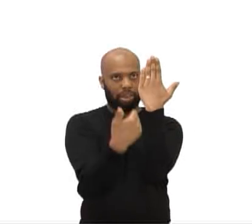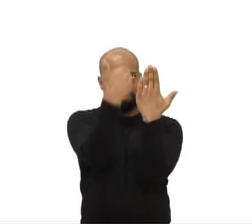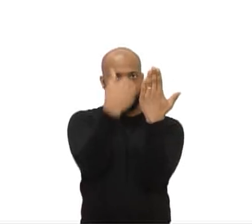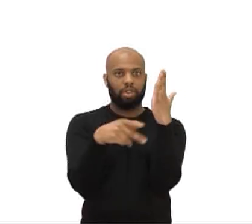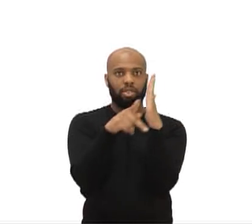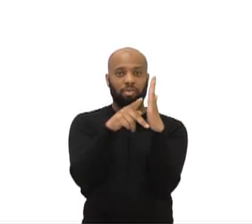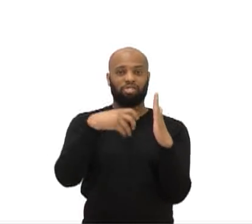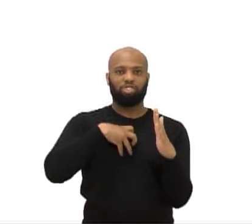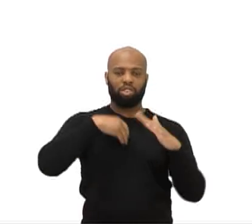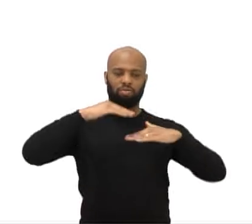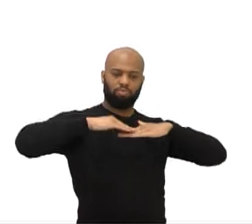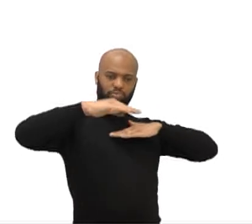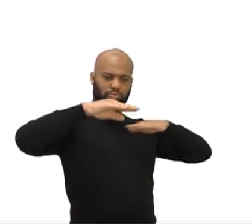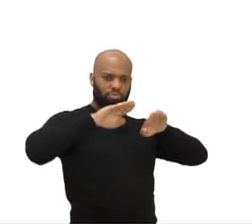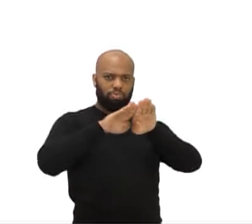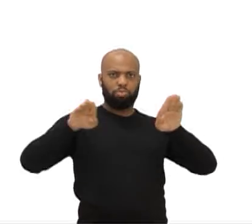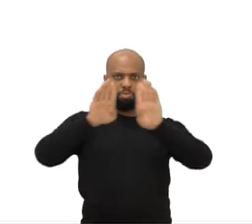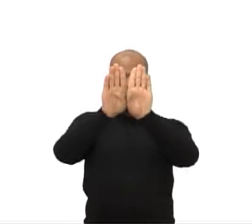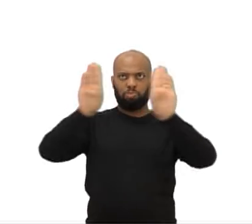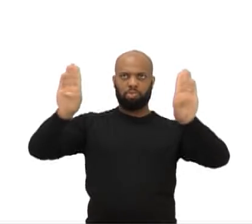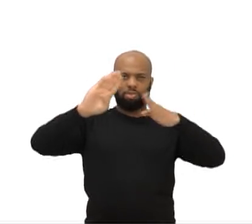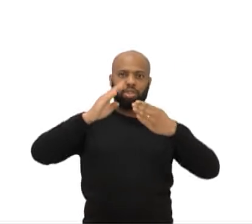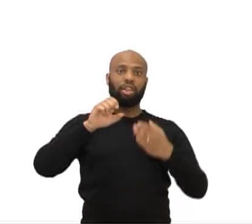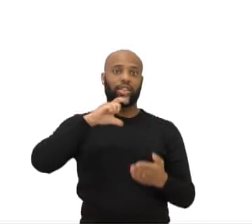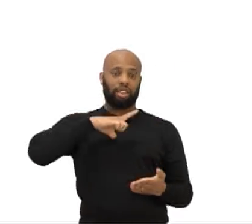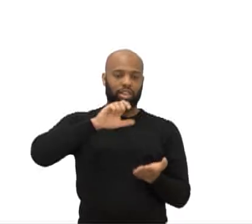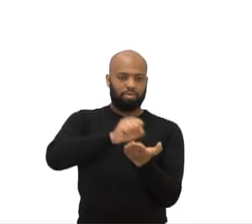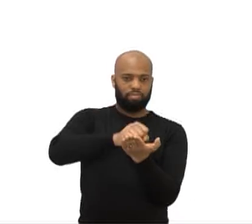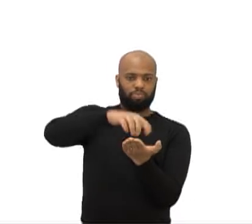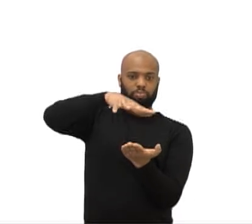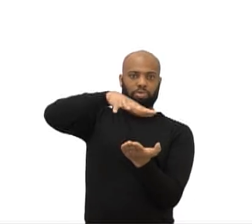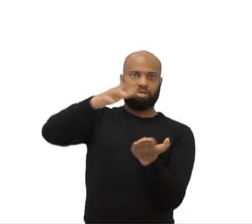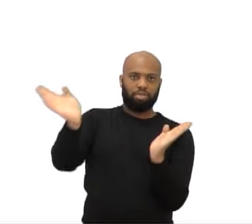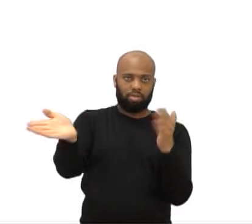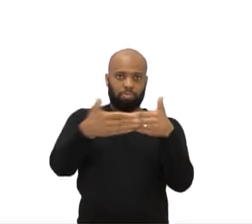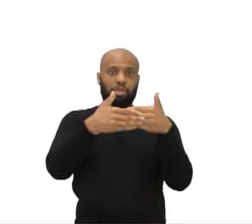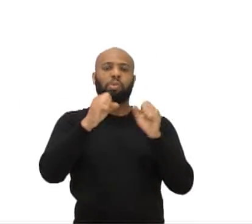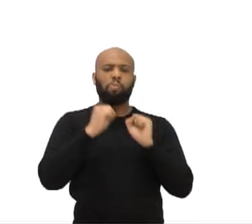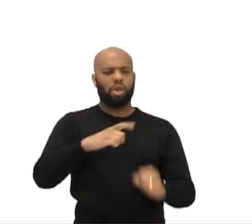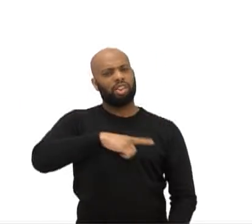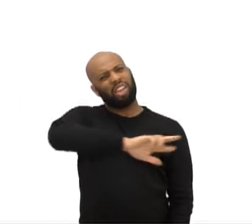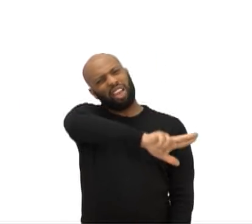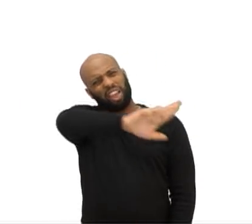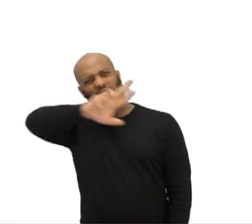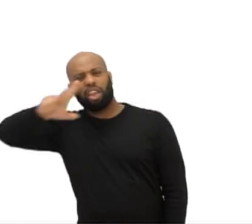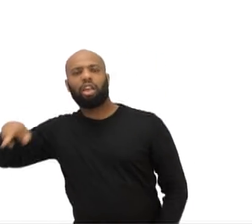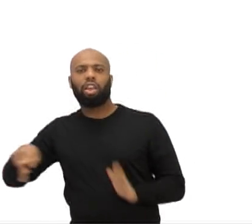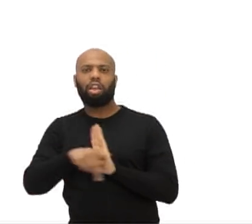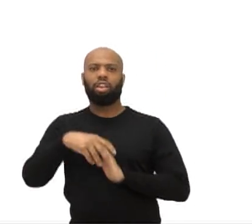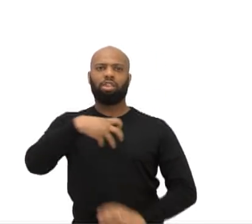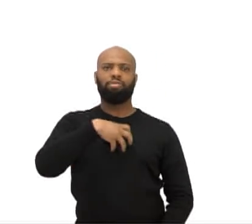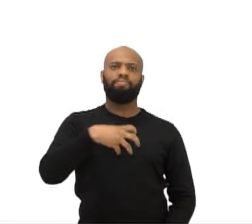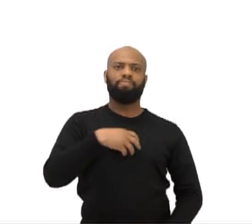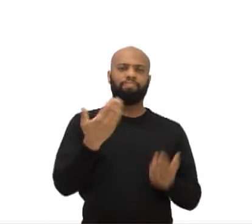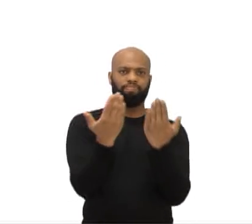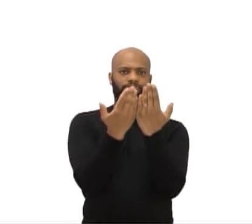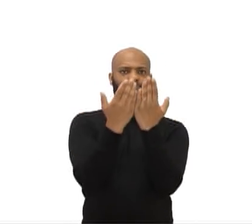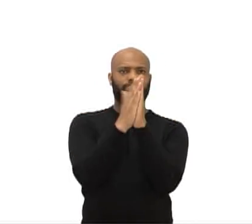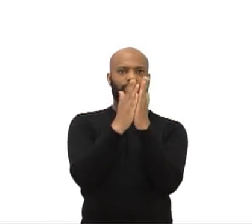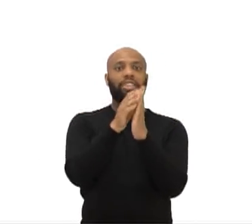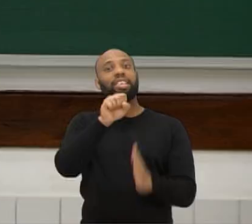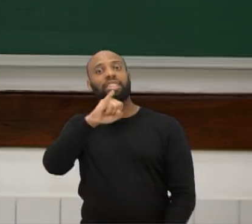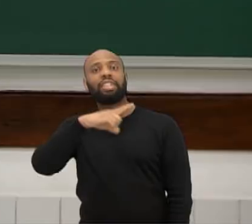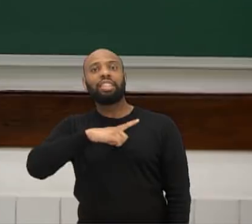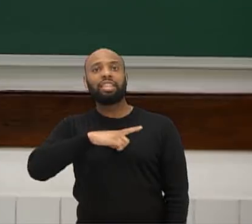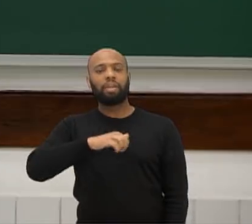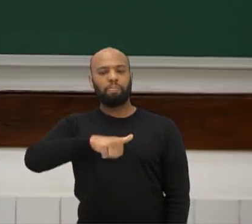planas. Um polígono ele pode ter mais de um eixo de simetria. Então, aquela ideia dos lados. Quanto mais